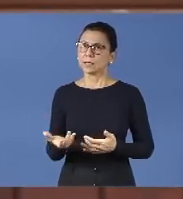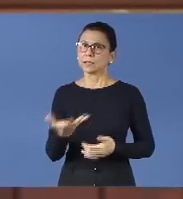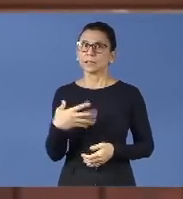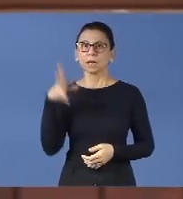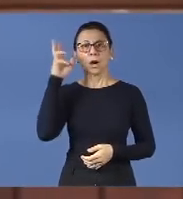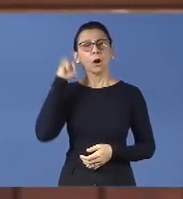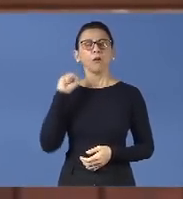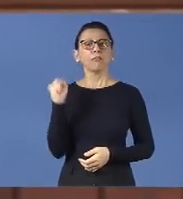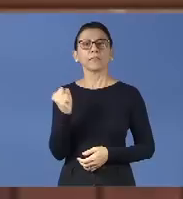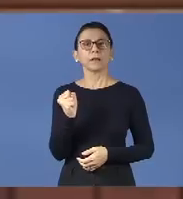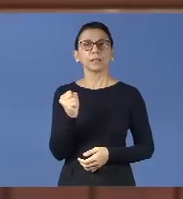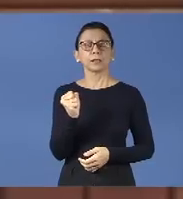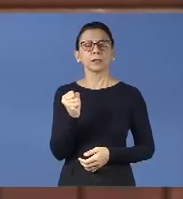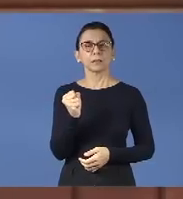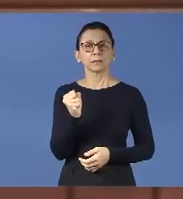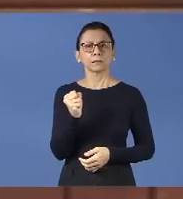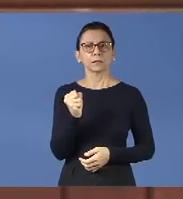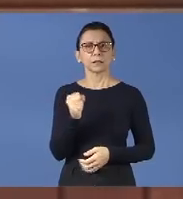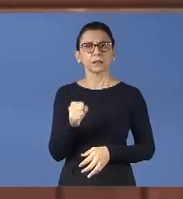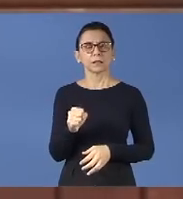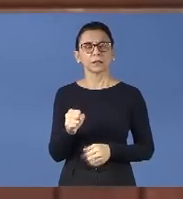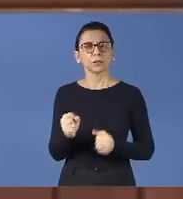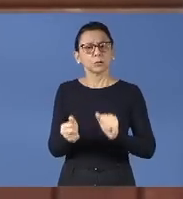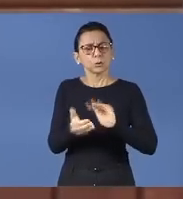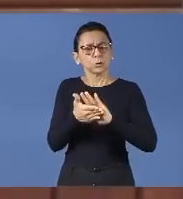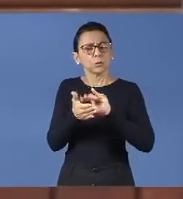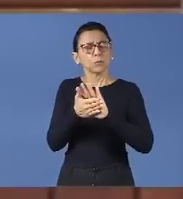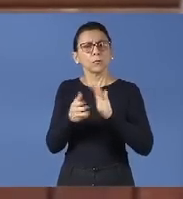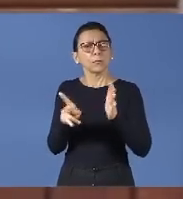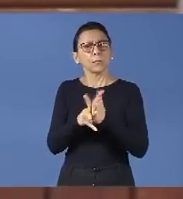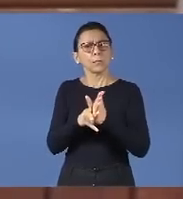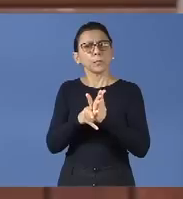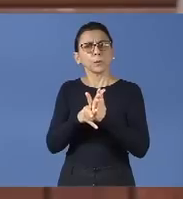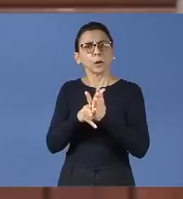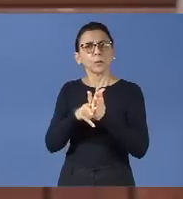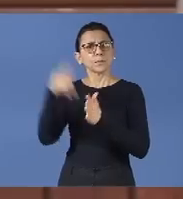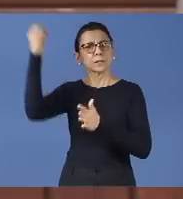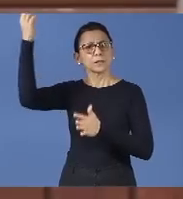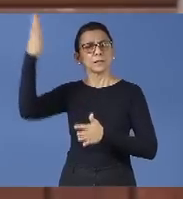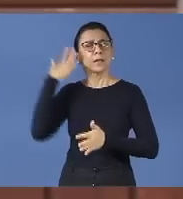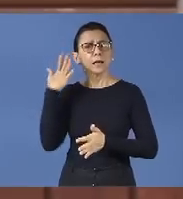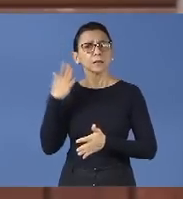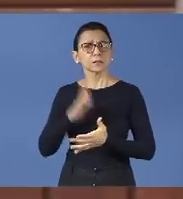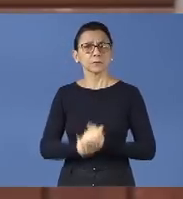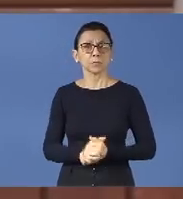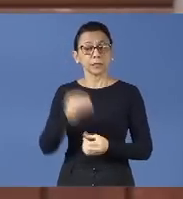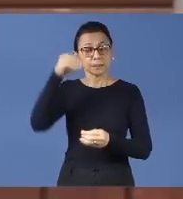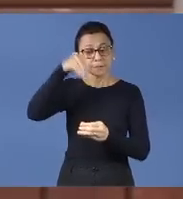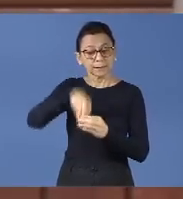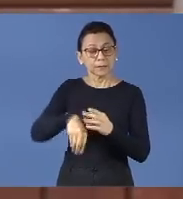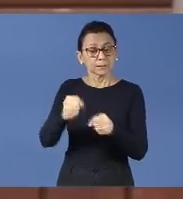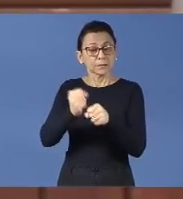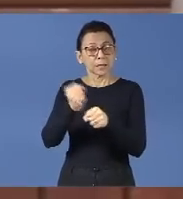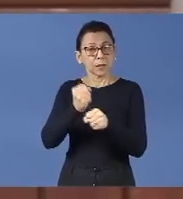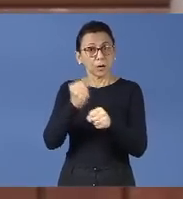ouvir, mas o fiel quer ouvir. Sambalate e Tubi estão no nosso meio. Os muros estão